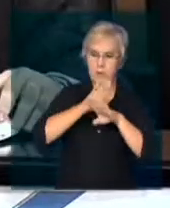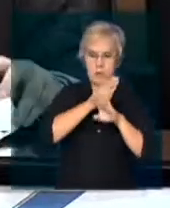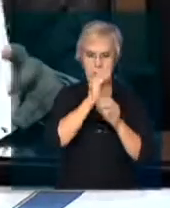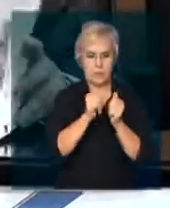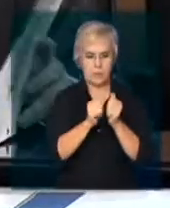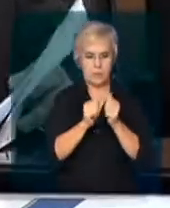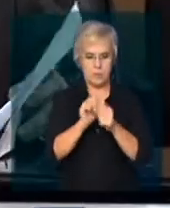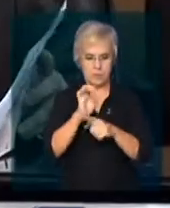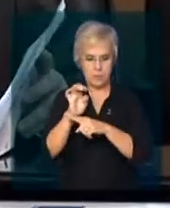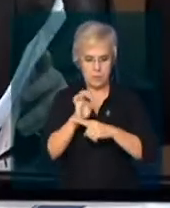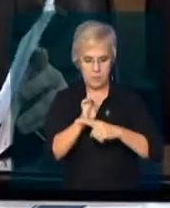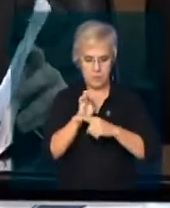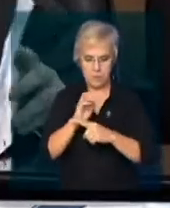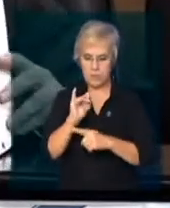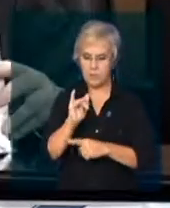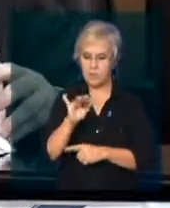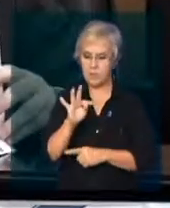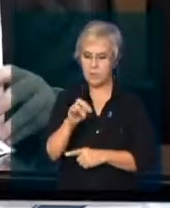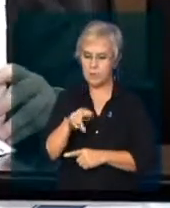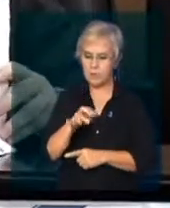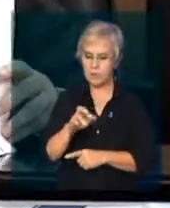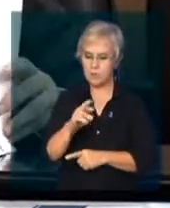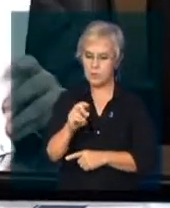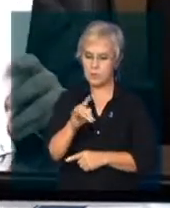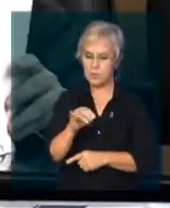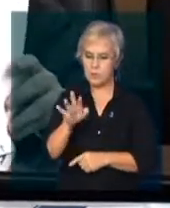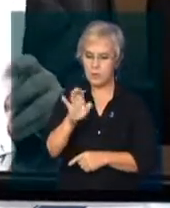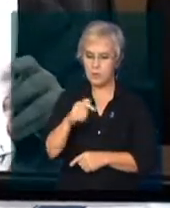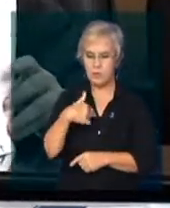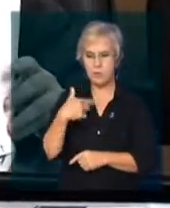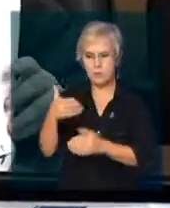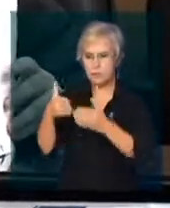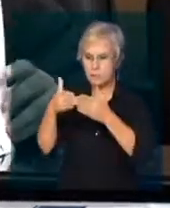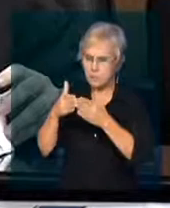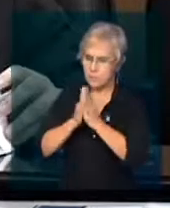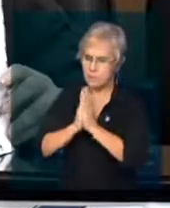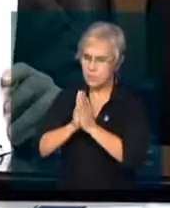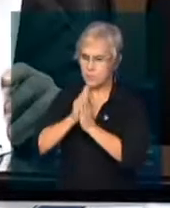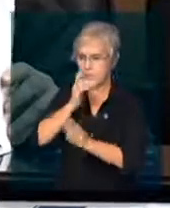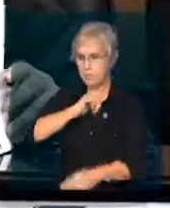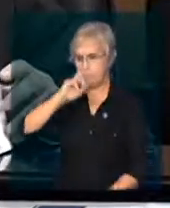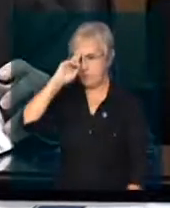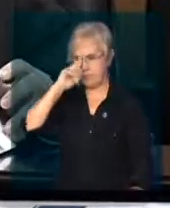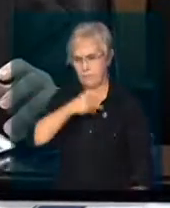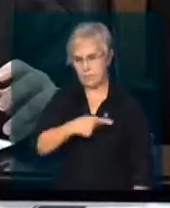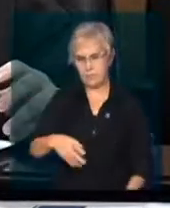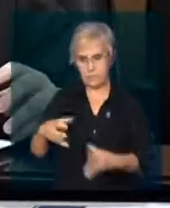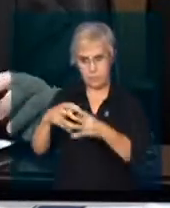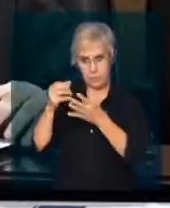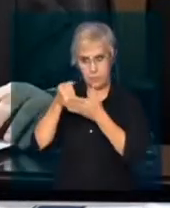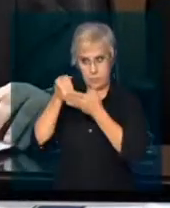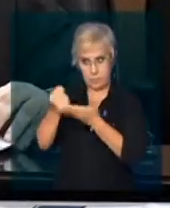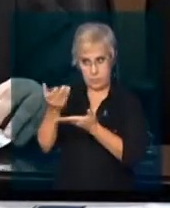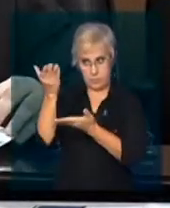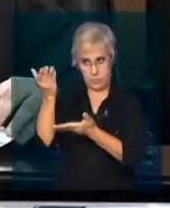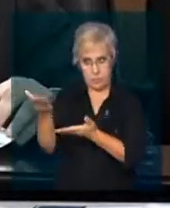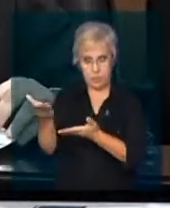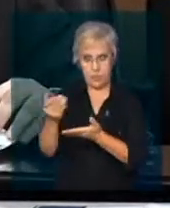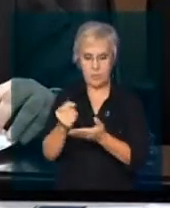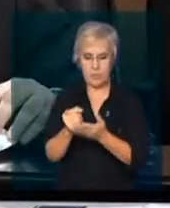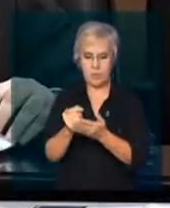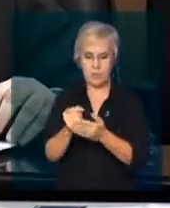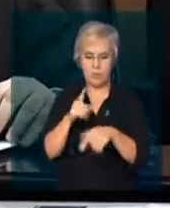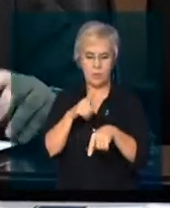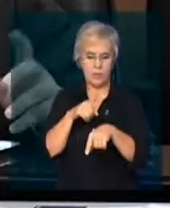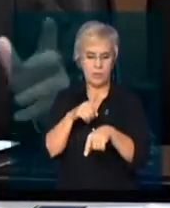Gostaria, senhor presidente, de solicitar à vossa assessoria que